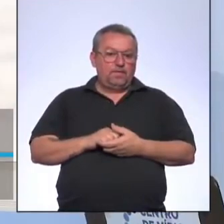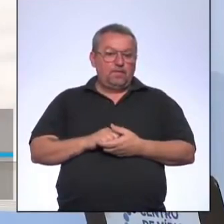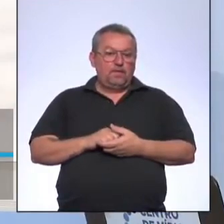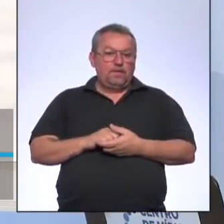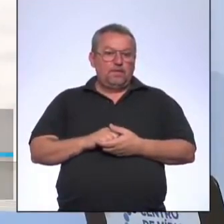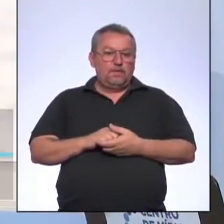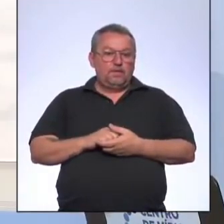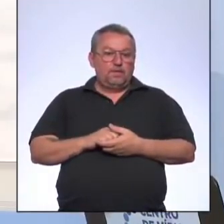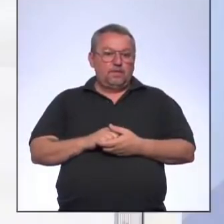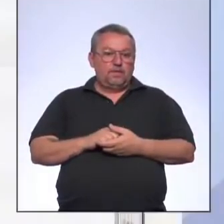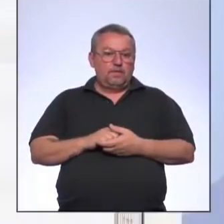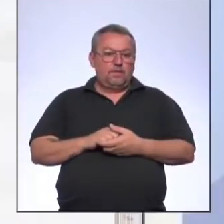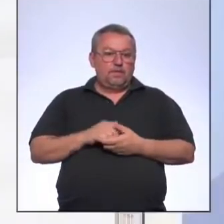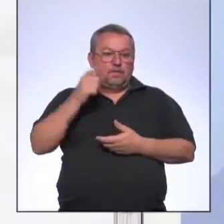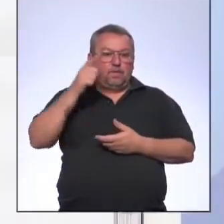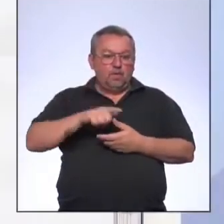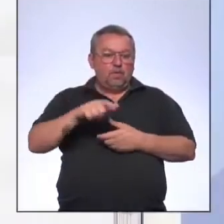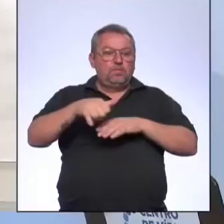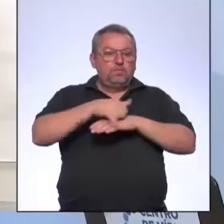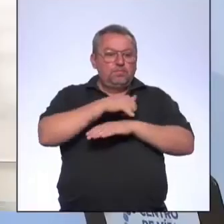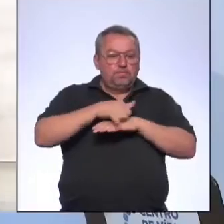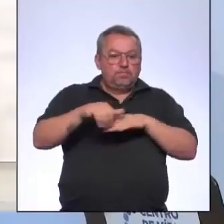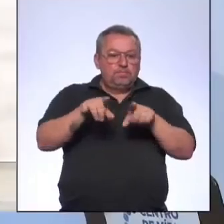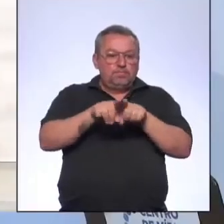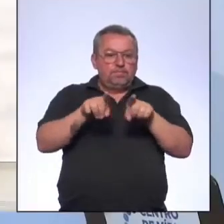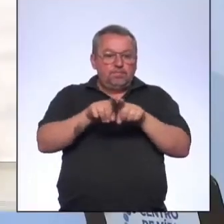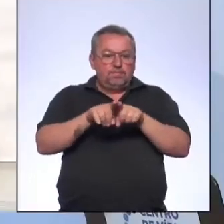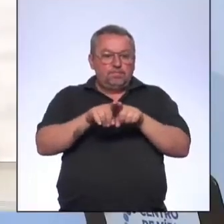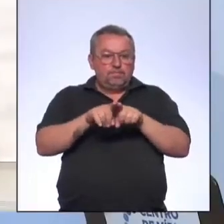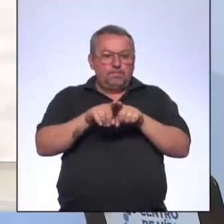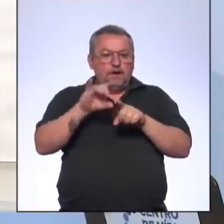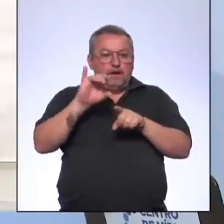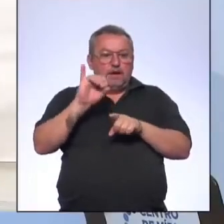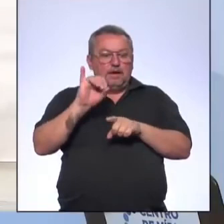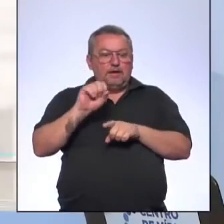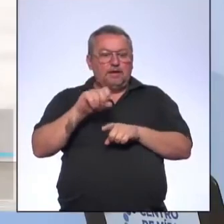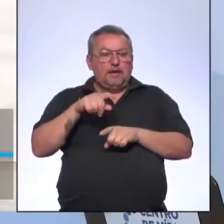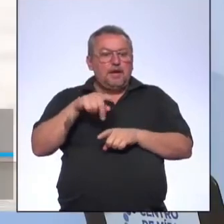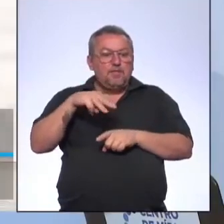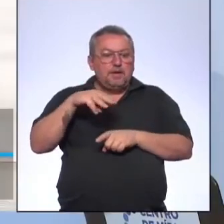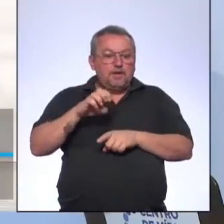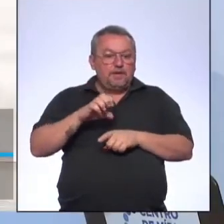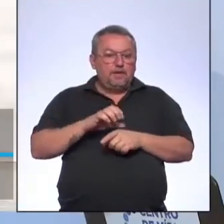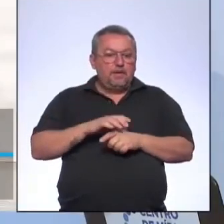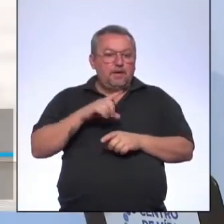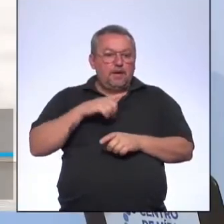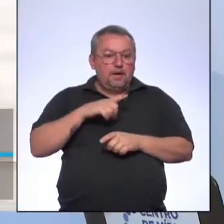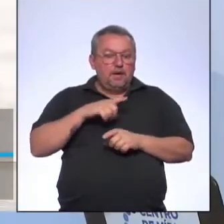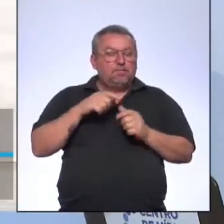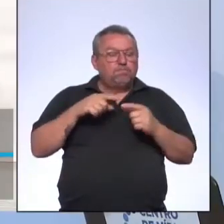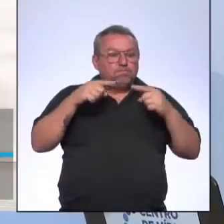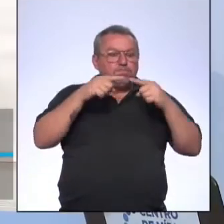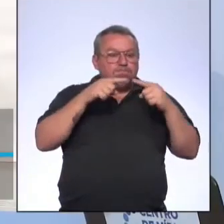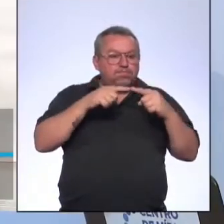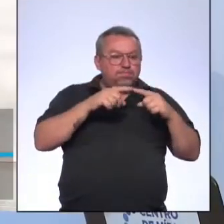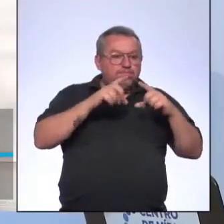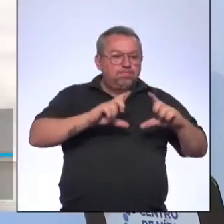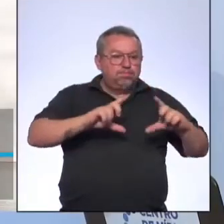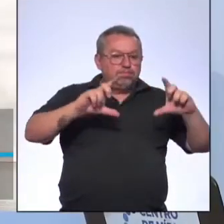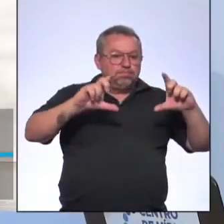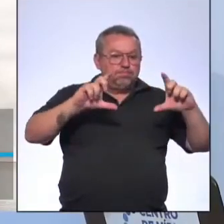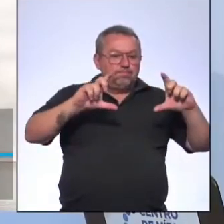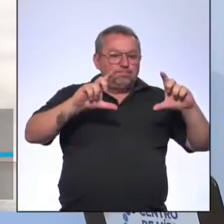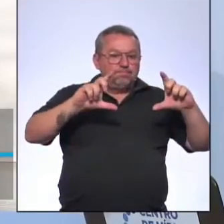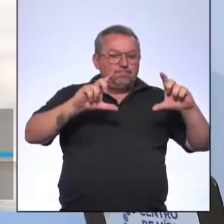né? Outra estratégia de leitura chama-se skimming. O que é esse skimming? É associar a imagem à